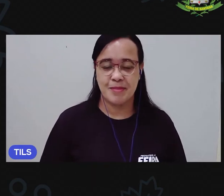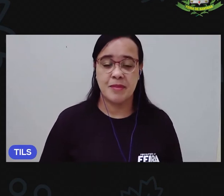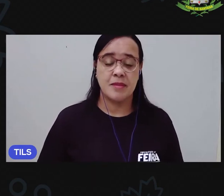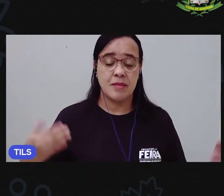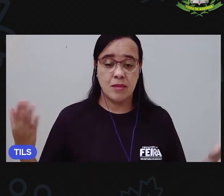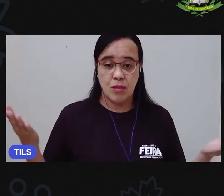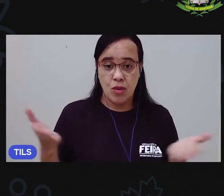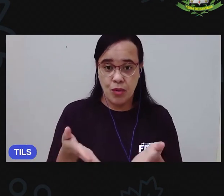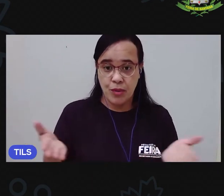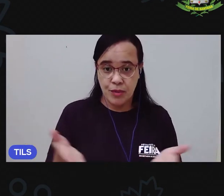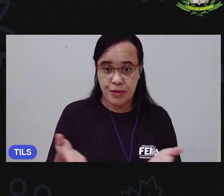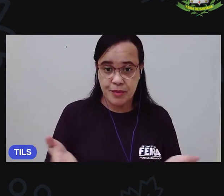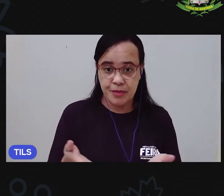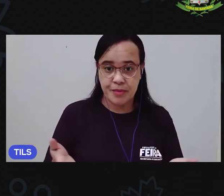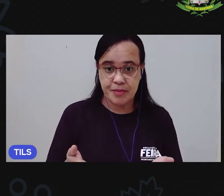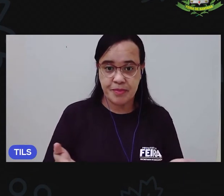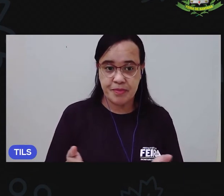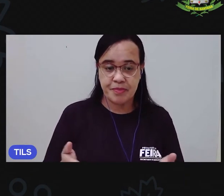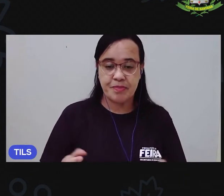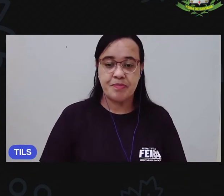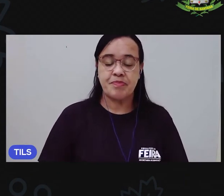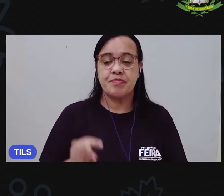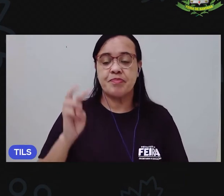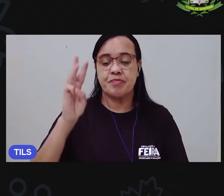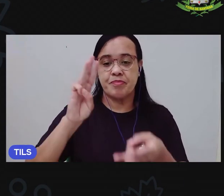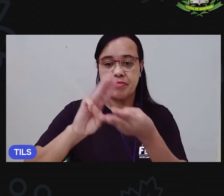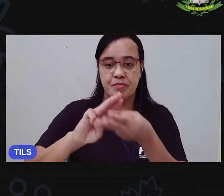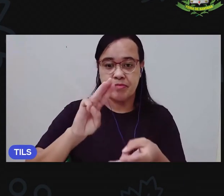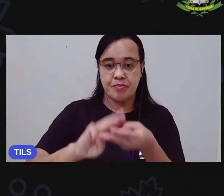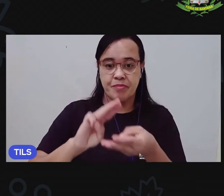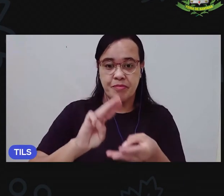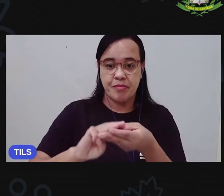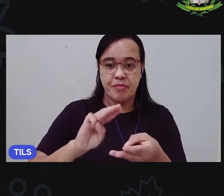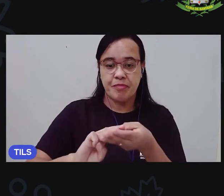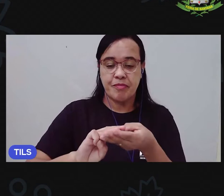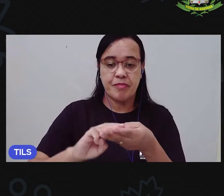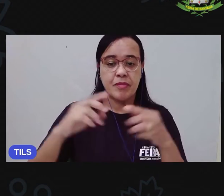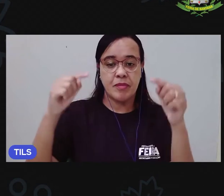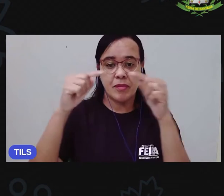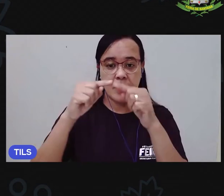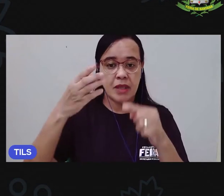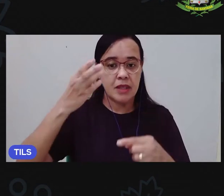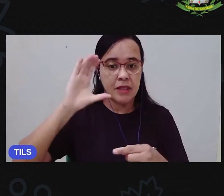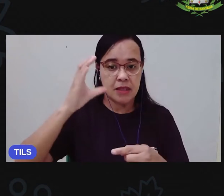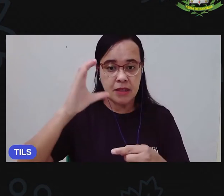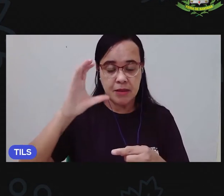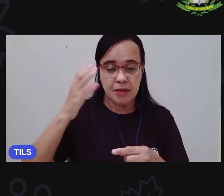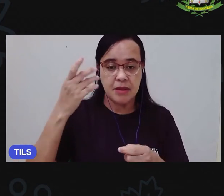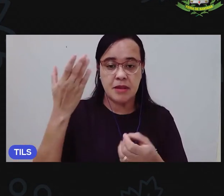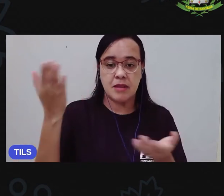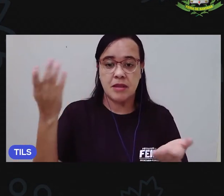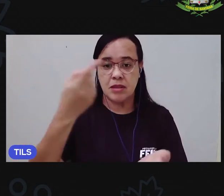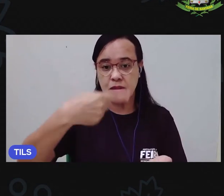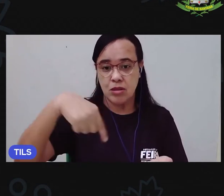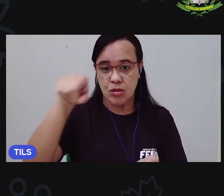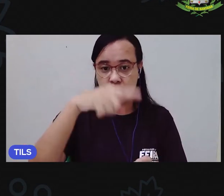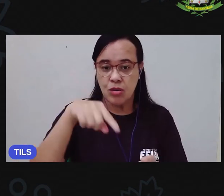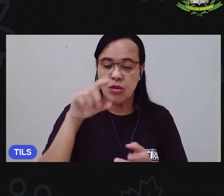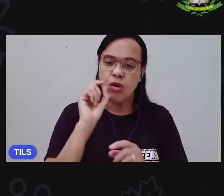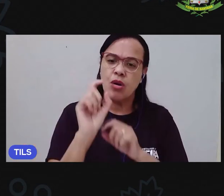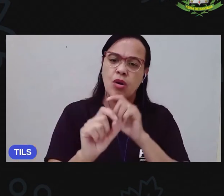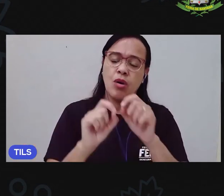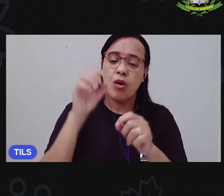Nessa aula de hoje, de Matemática e Ciências da Natureza, a gente vai aprender